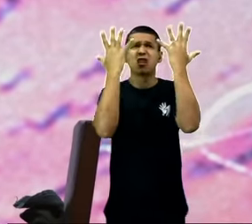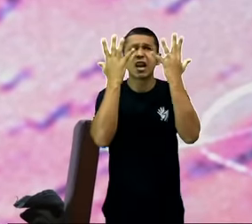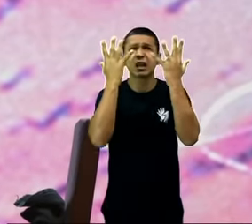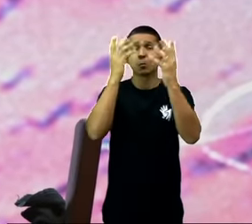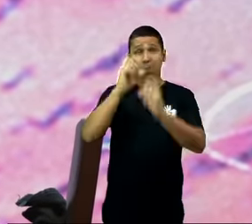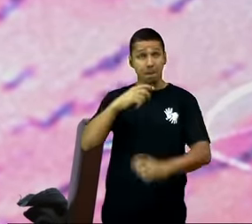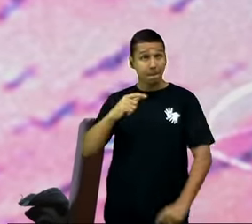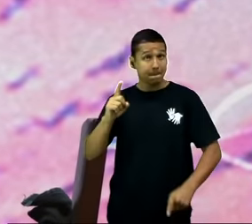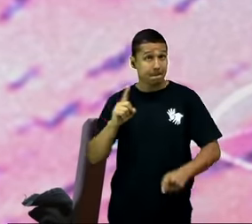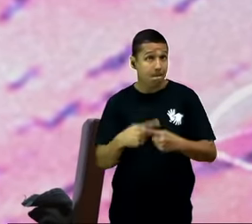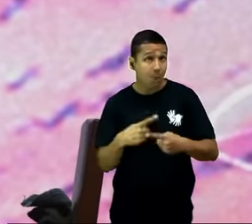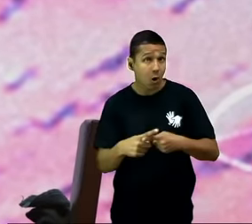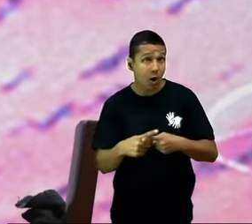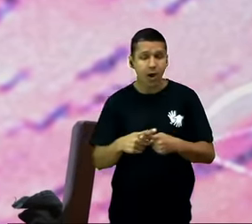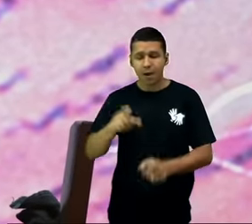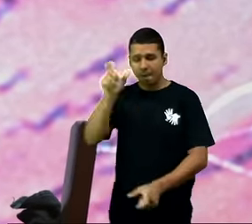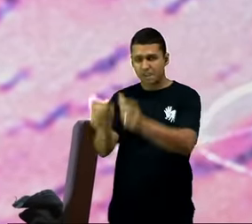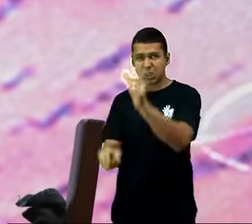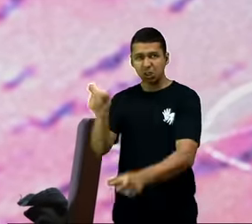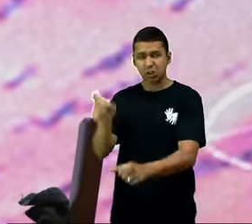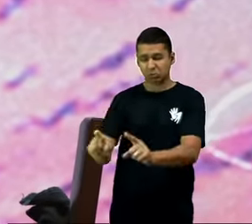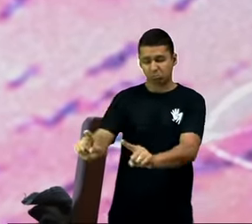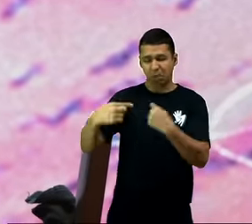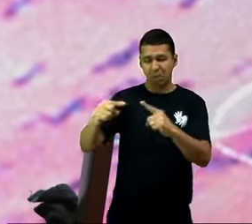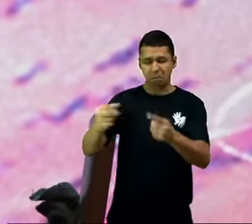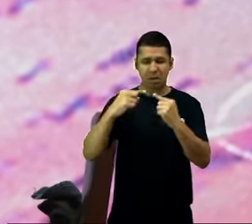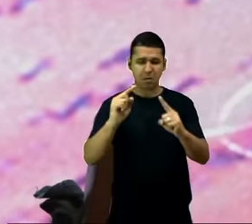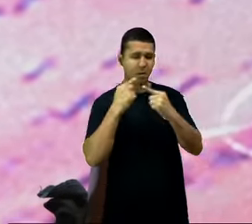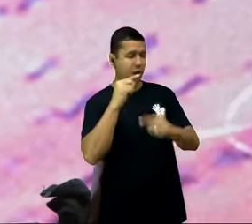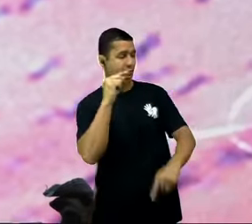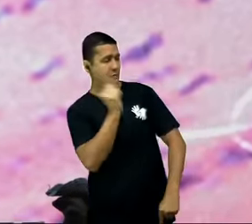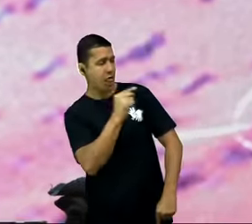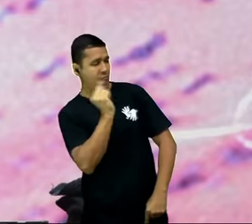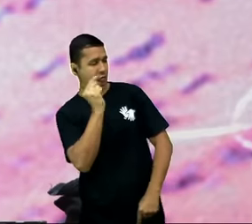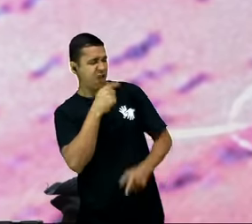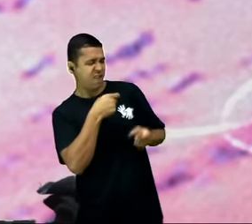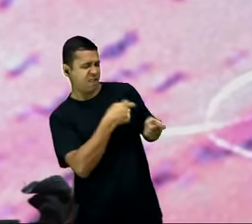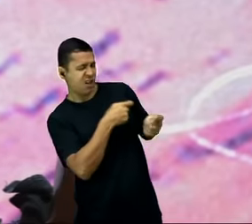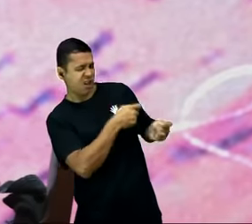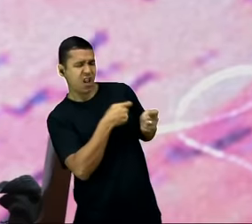desgraça. Celebra, faz festa, comemora. Deixa a fumaça da churrasqueira subir